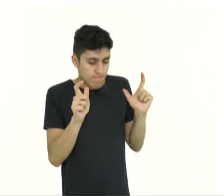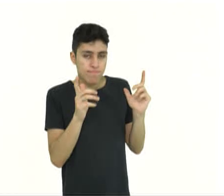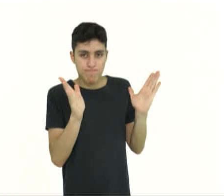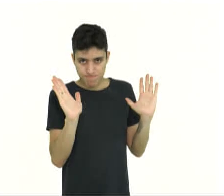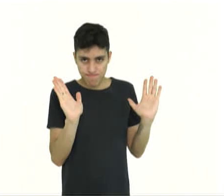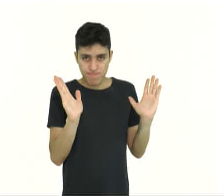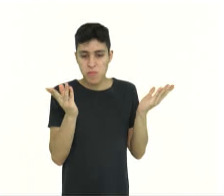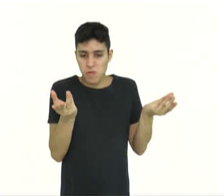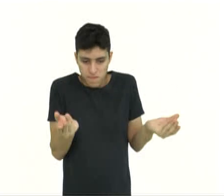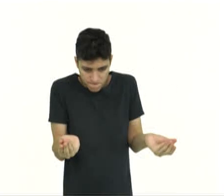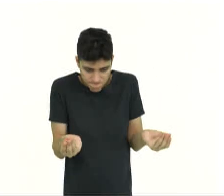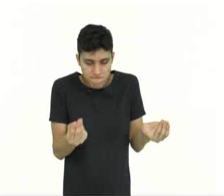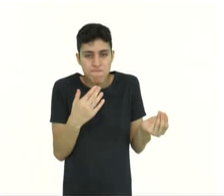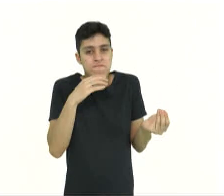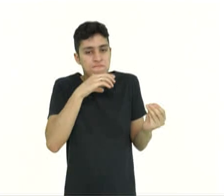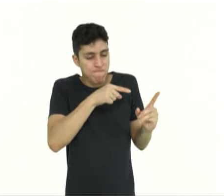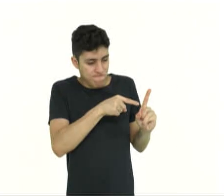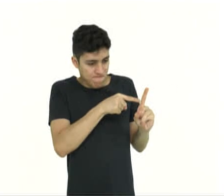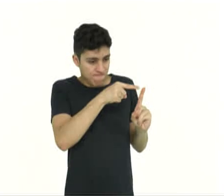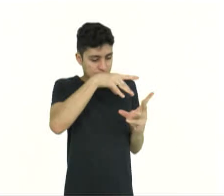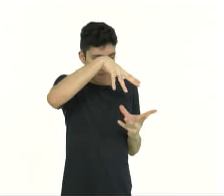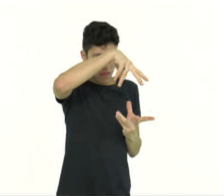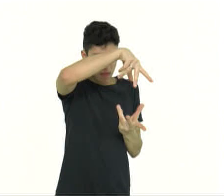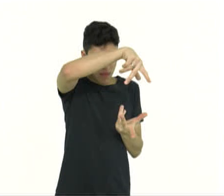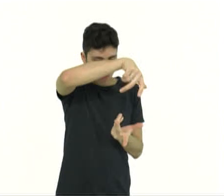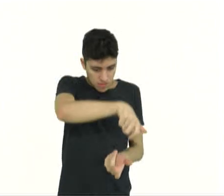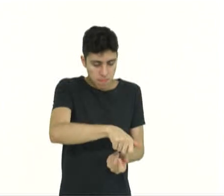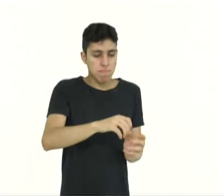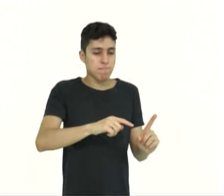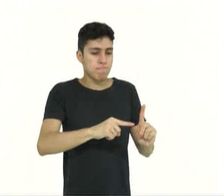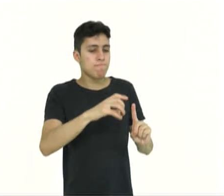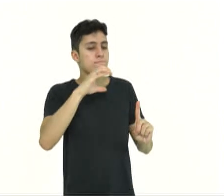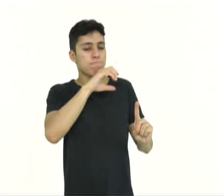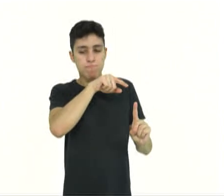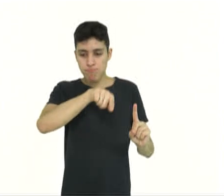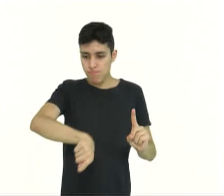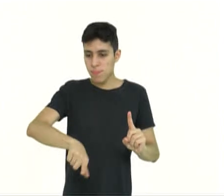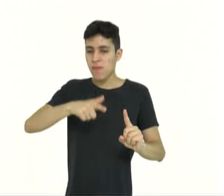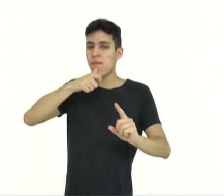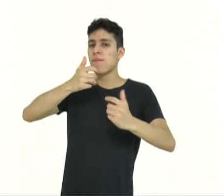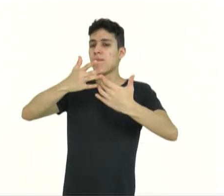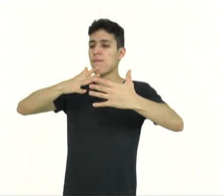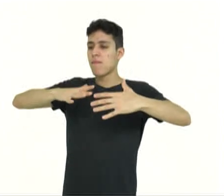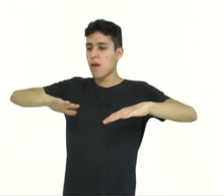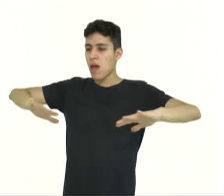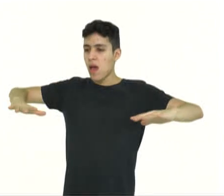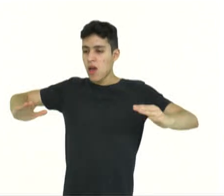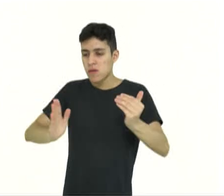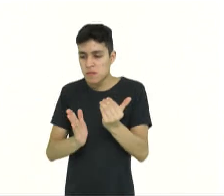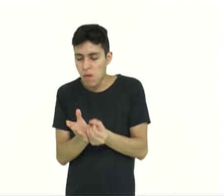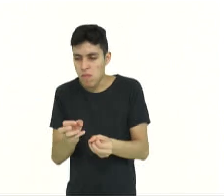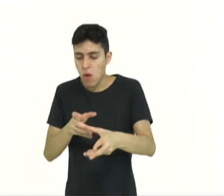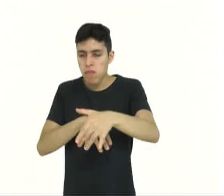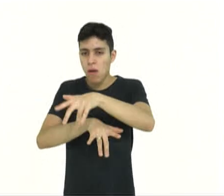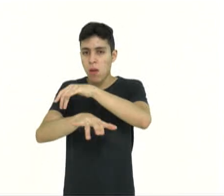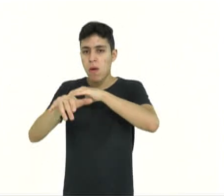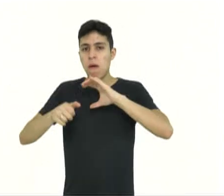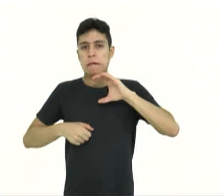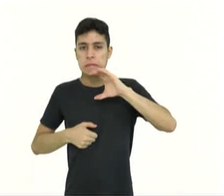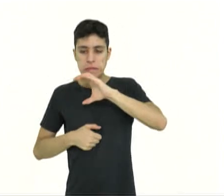dos oceanos e da atmosfera da Terra, causado por massivas emissões de gases que intensificam o efeito